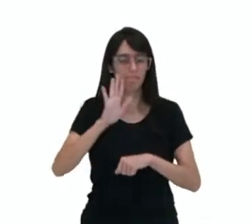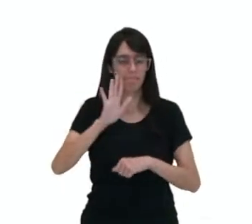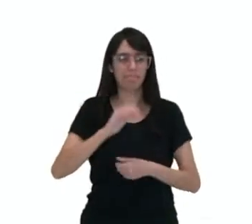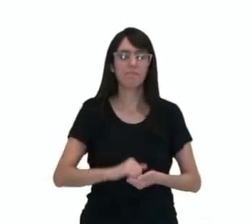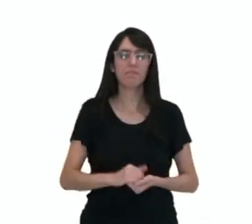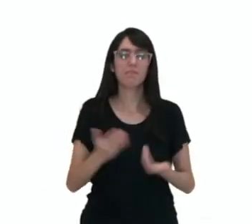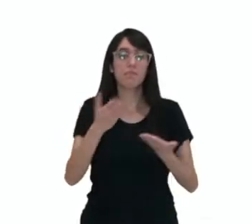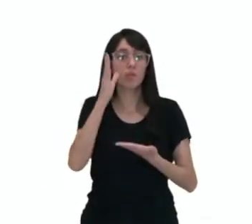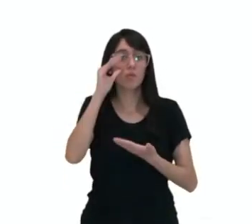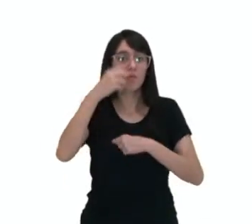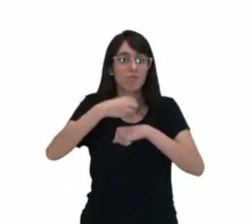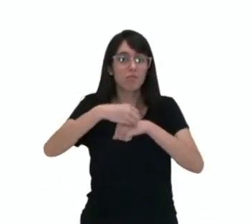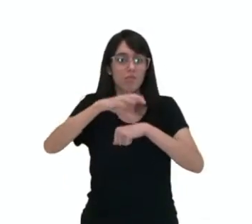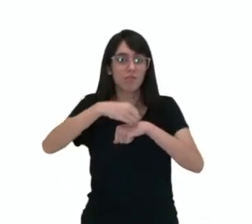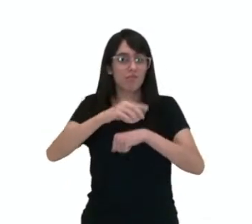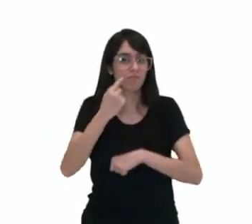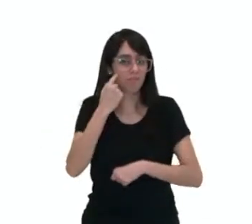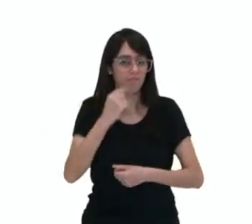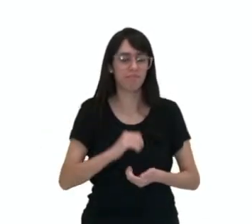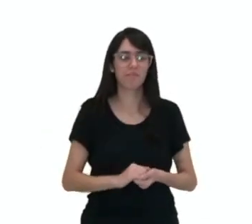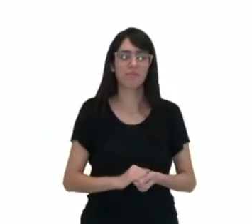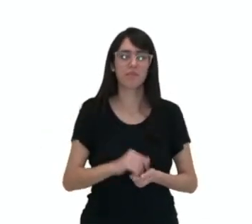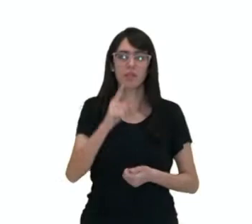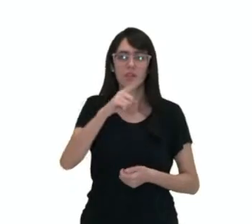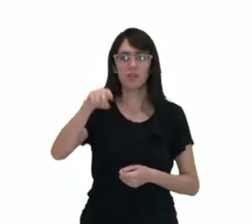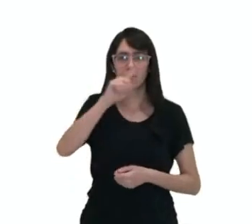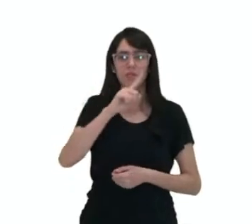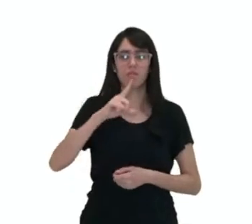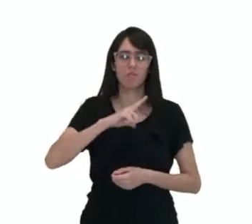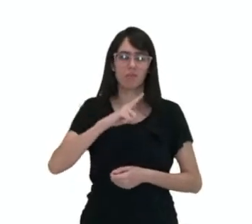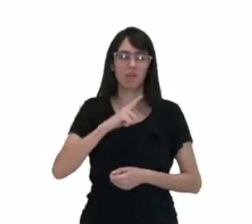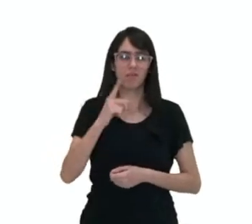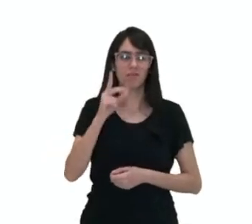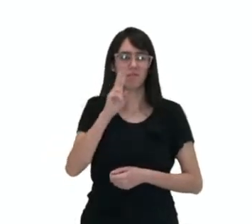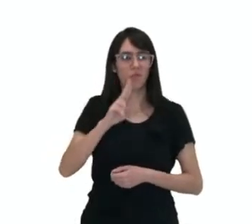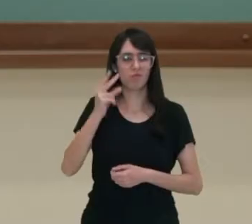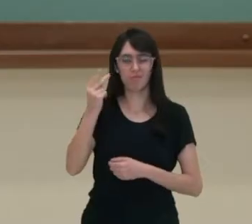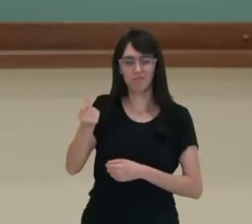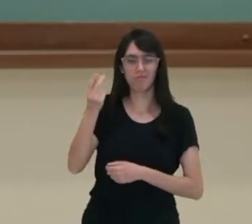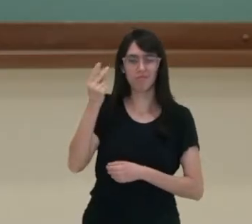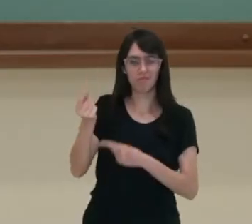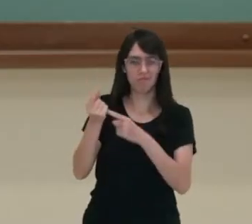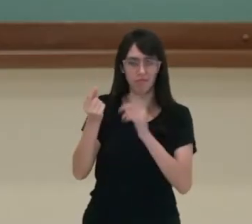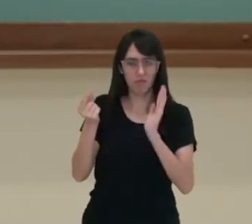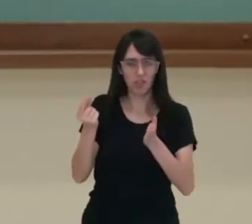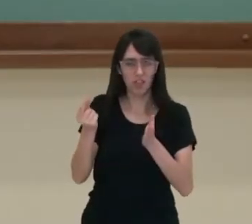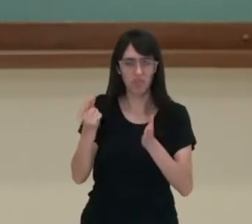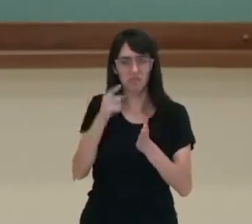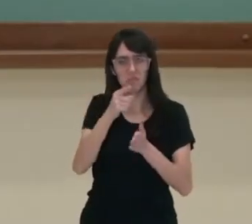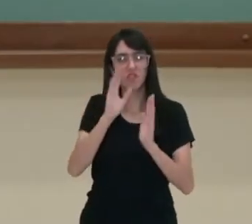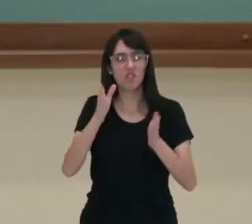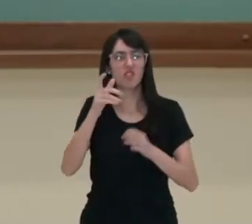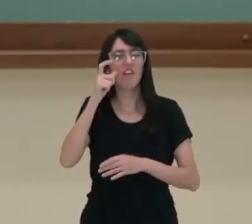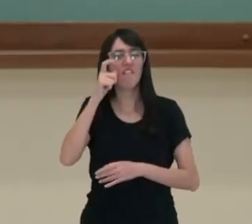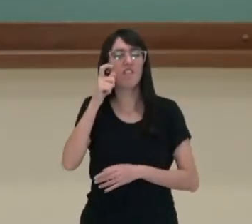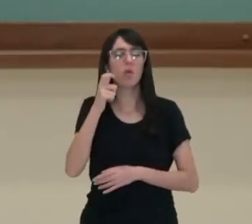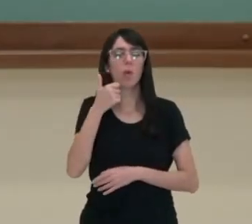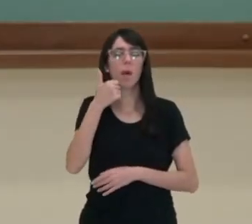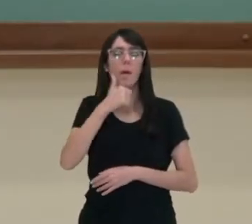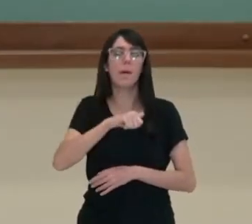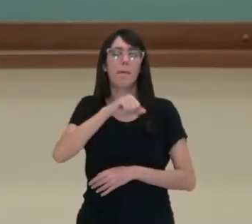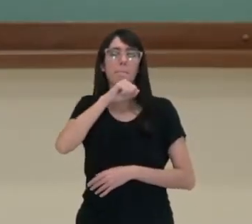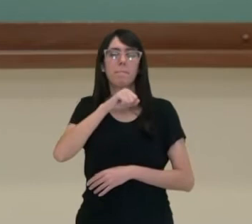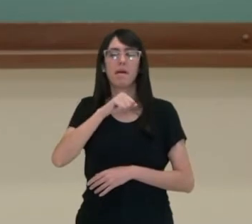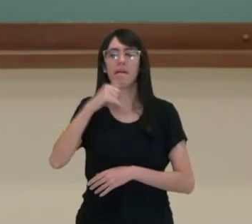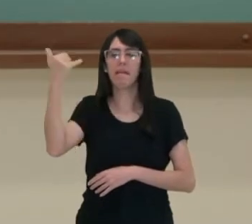uma curiosidade. Você tem mania de estalar os dedos? Já estalou os dedos? Você já ouviu a mãe dizendo que não pode